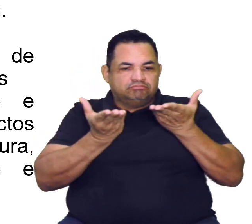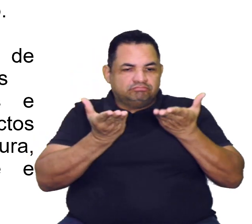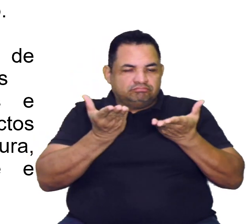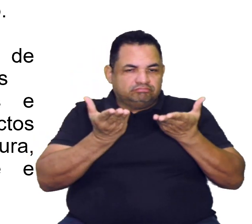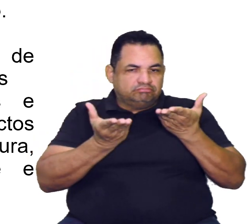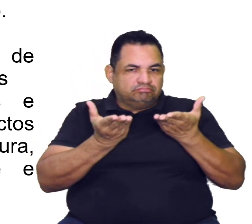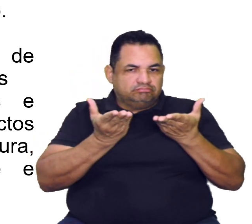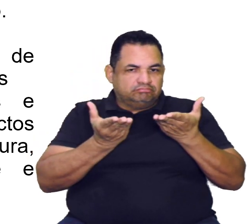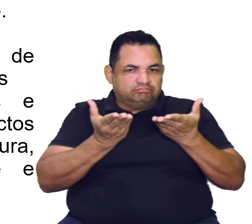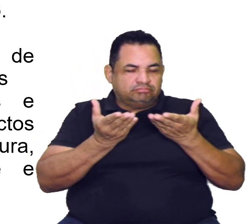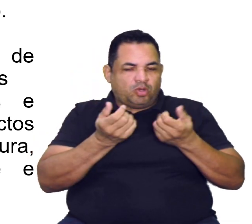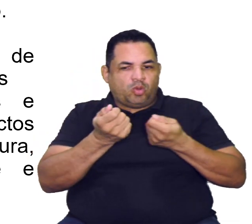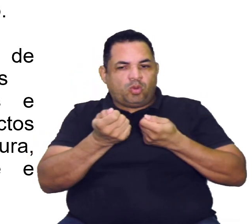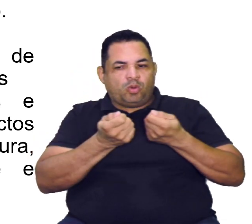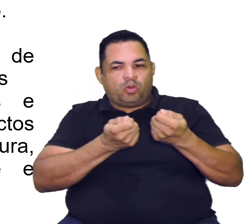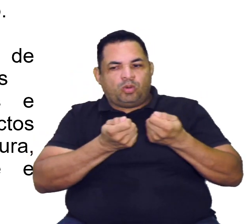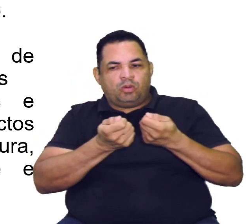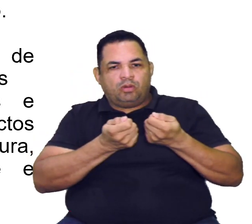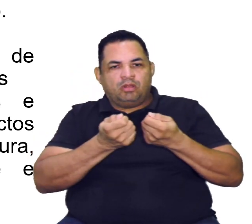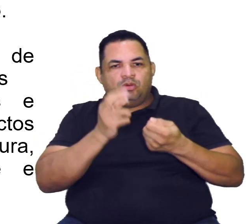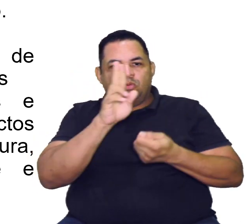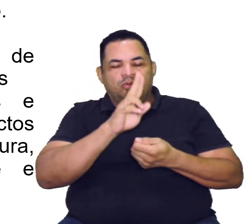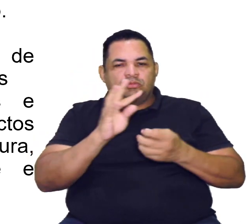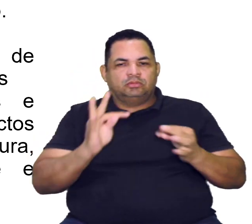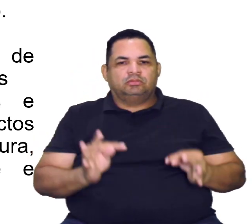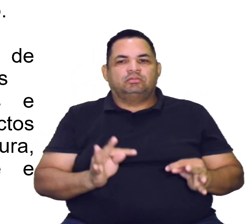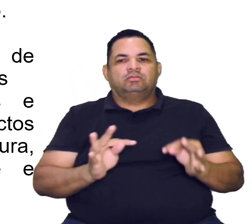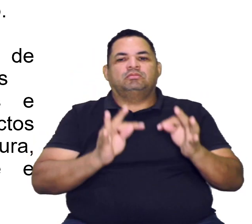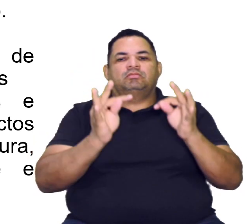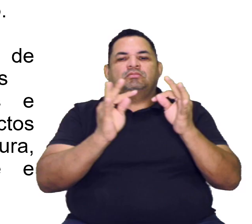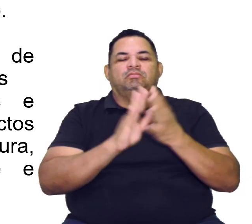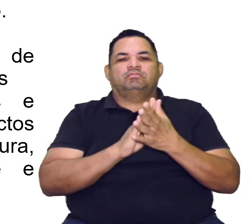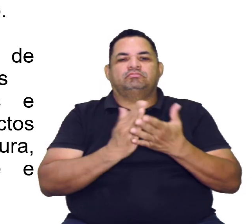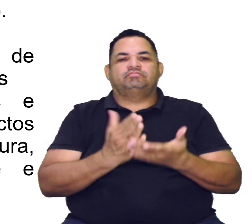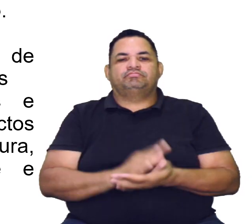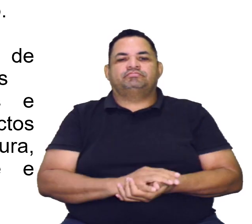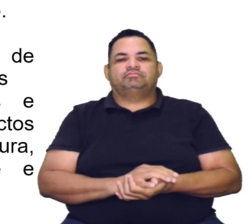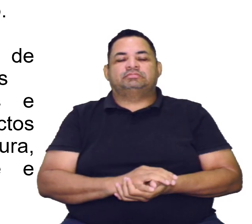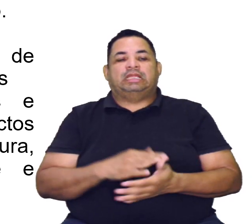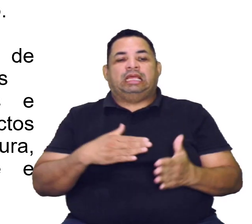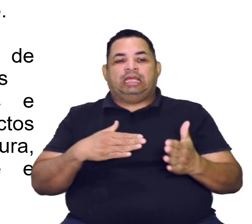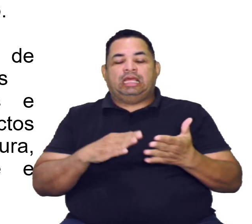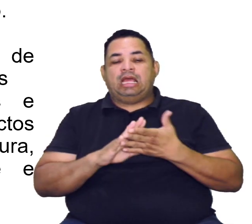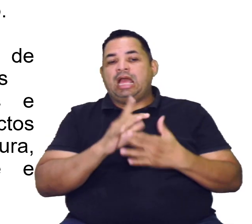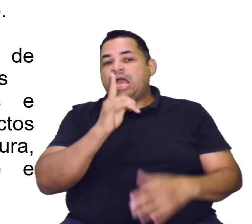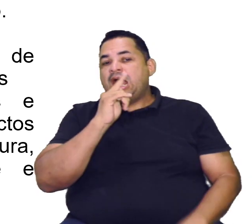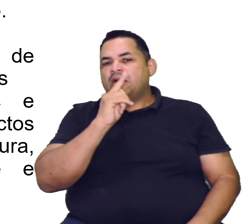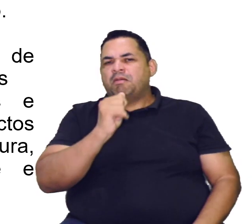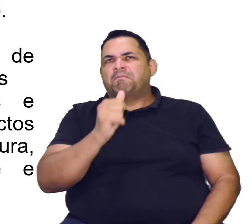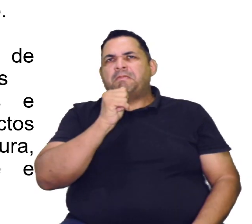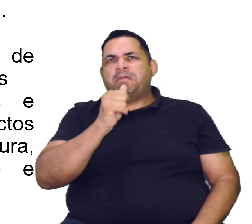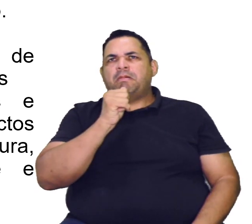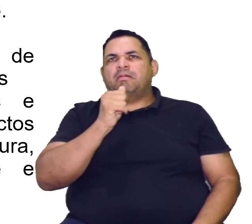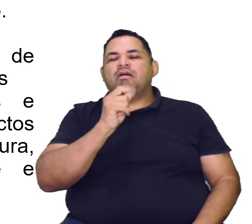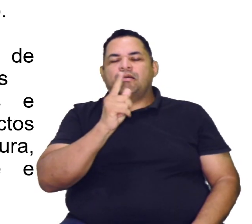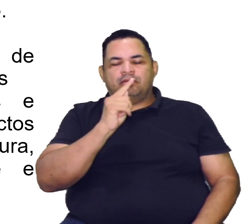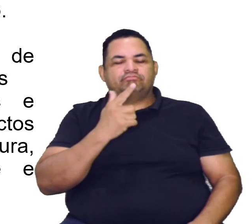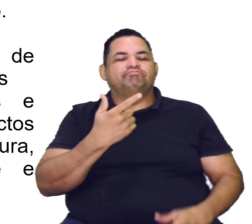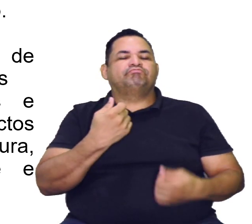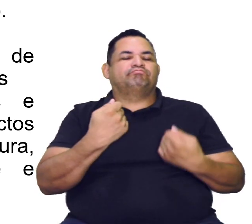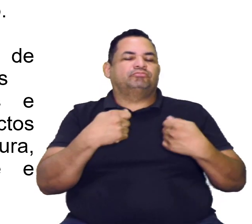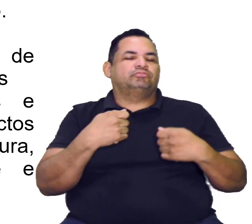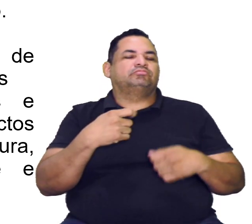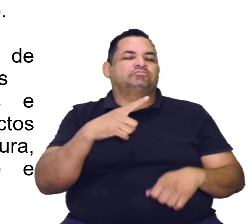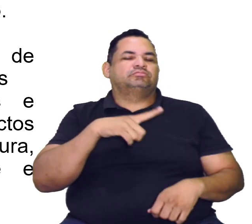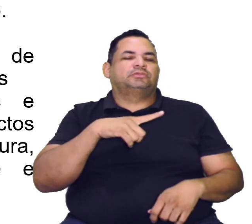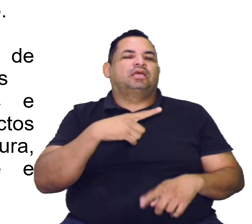utilização dessa tecnologia. O excesso, tudo em excesso, né, como já se dizia, até água em excesso vai